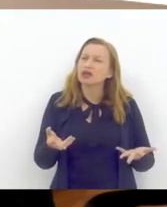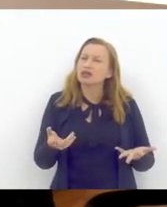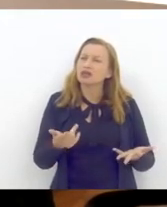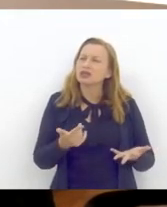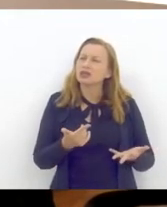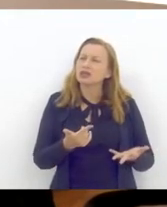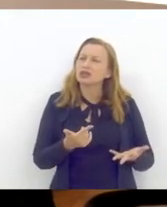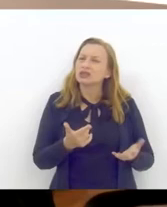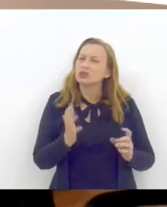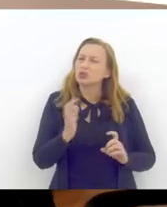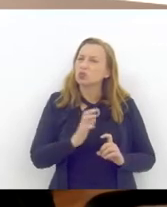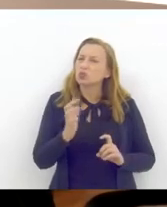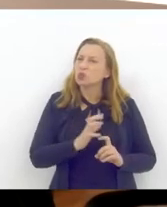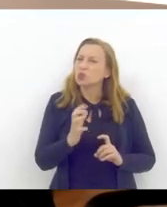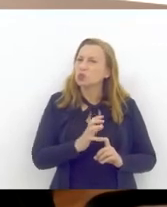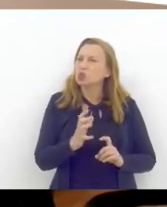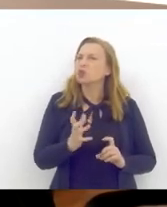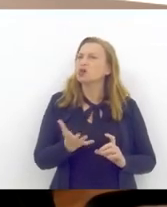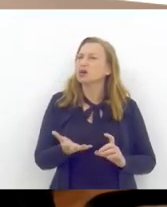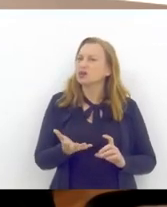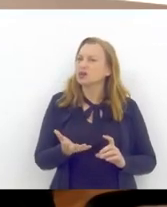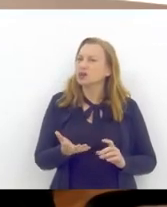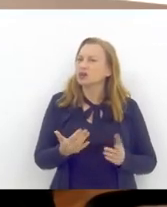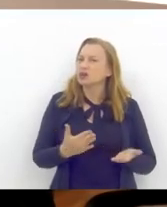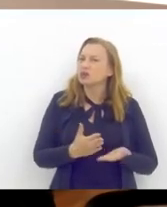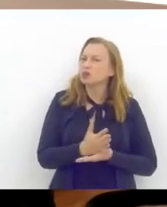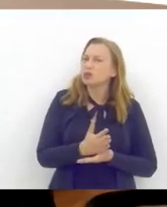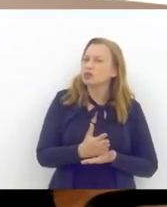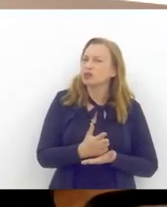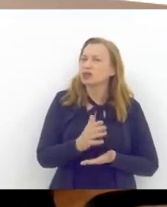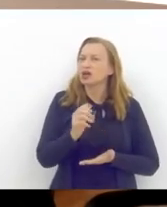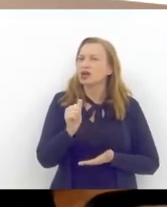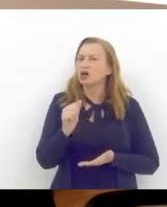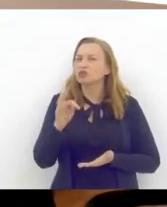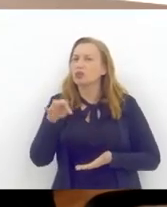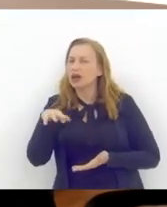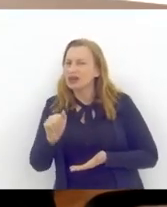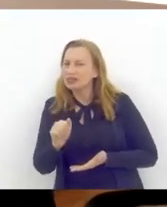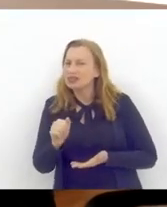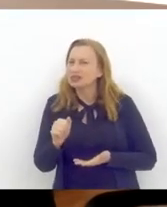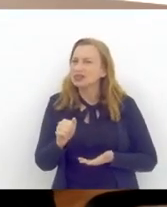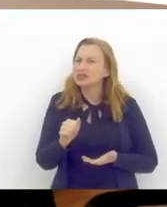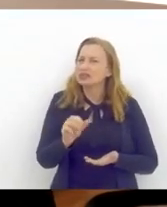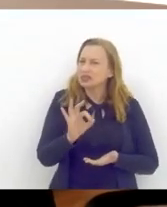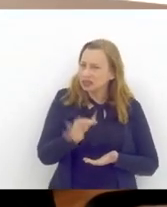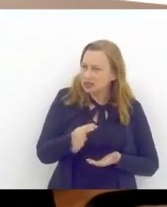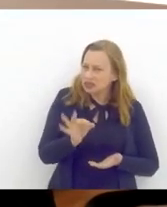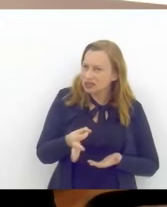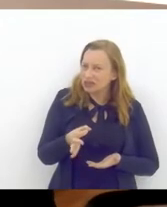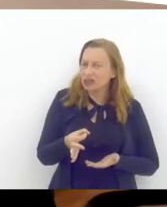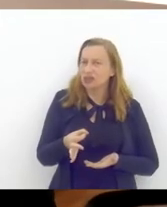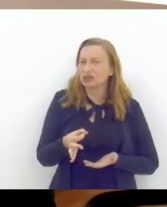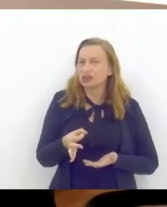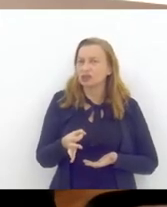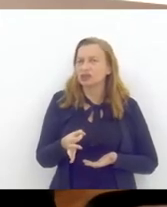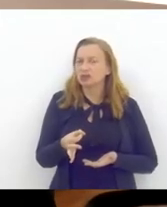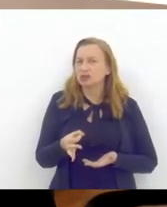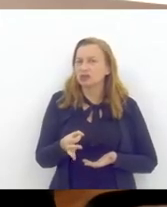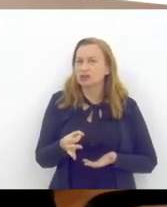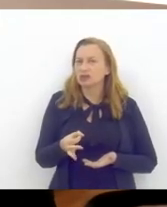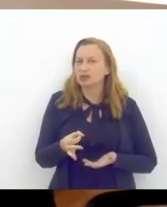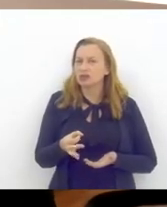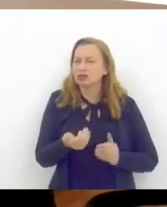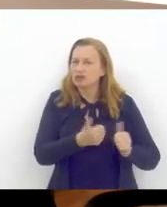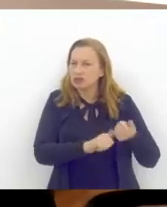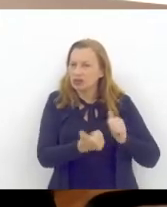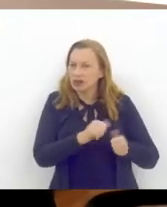inconscientemente manipulado ali com aprovações, talvez, automáticas, sem que, de fato, aquele escolar ali tivesse em